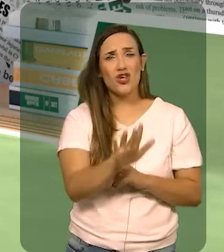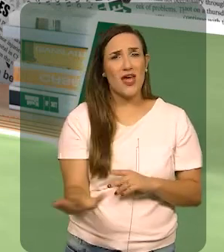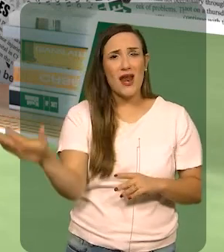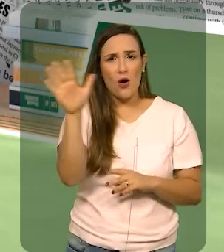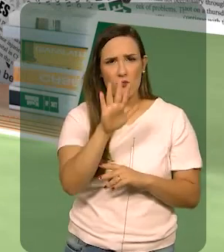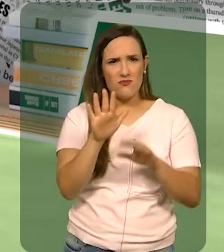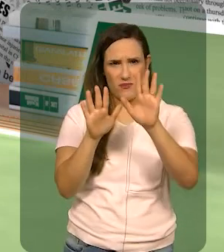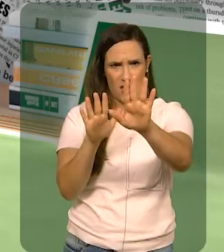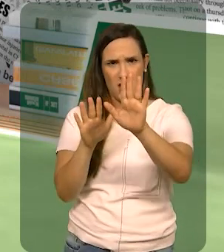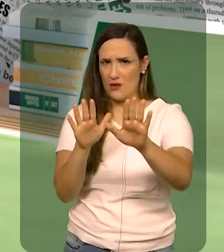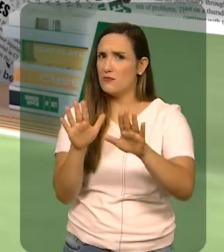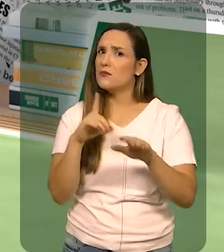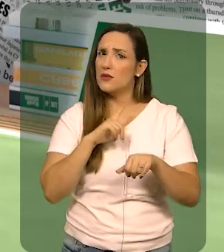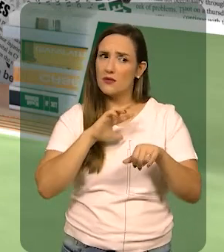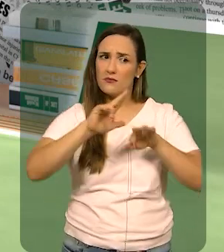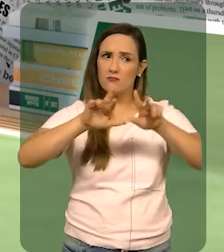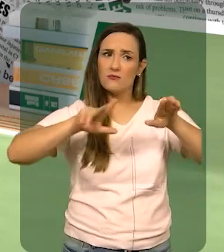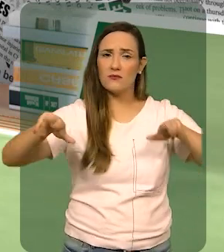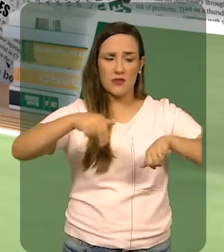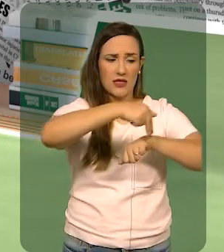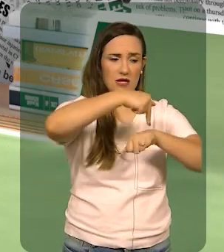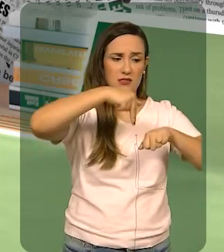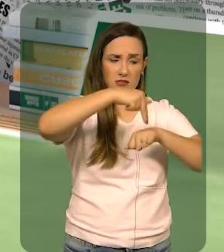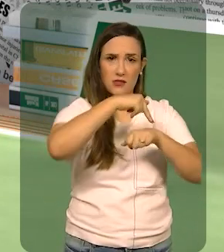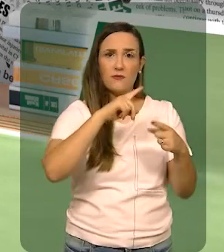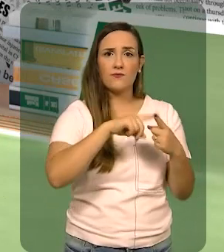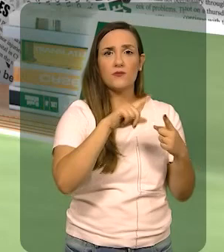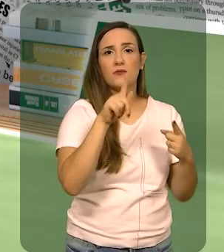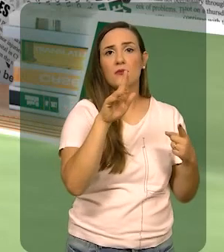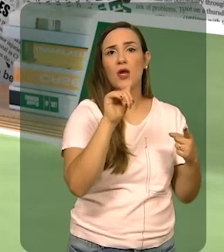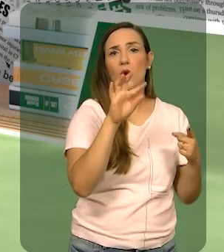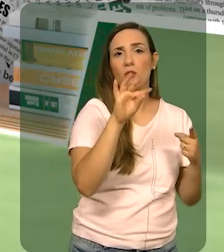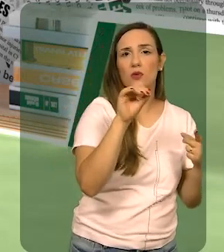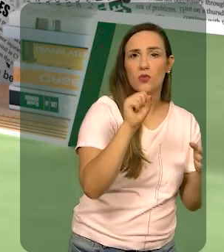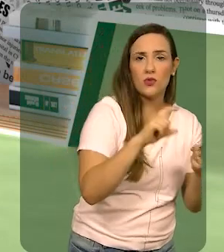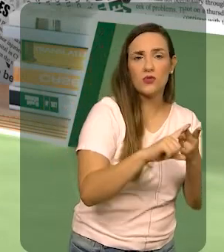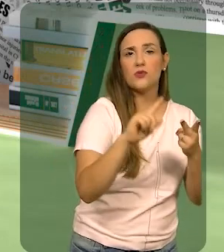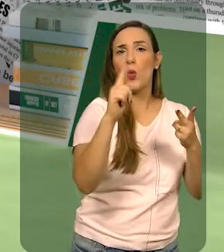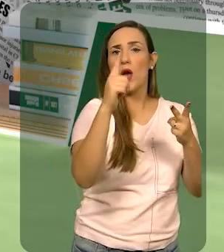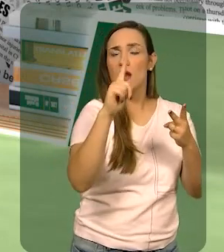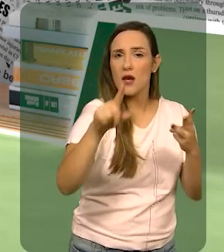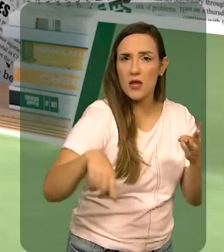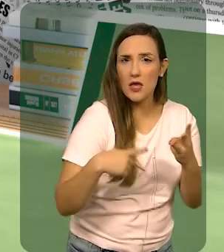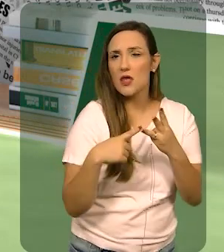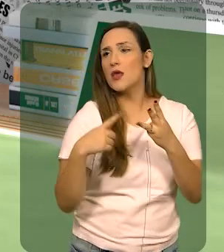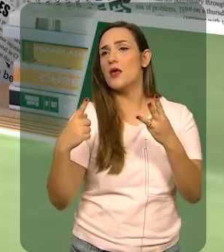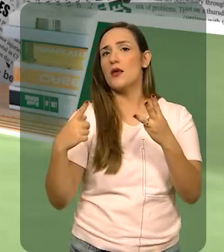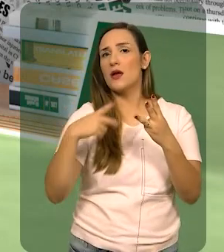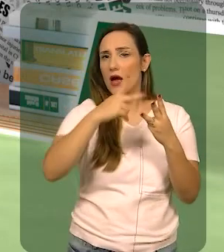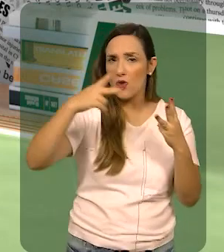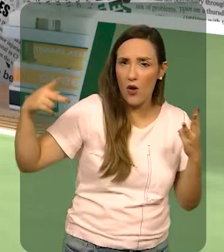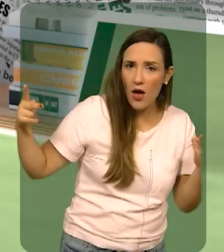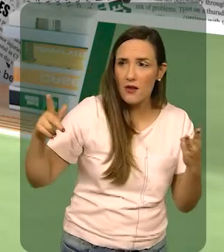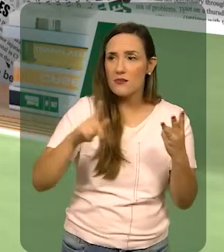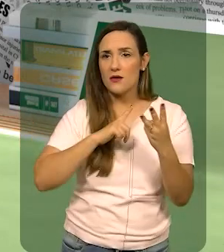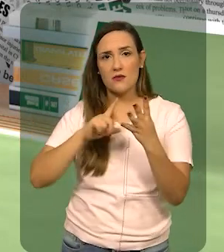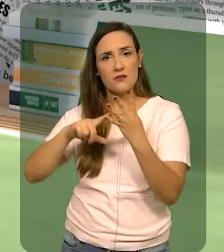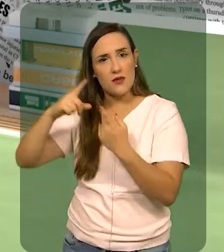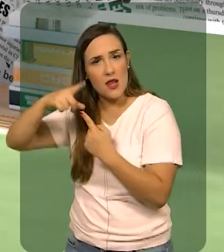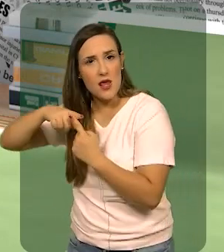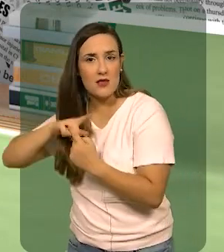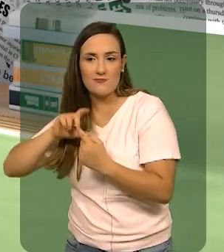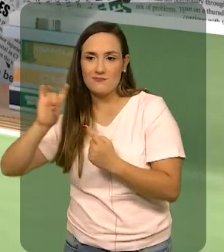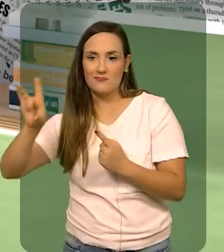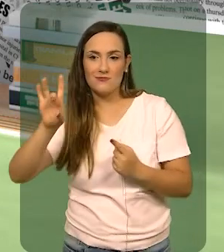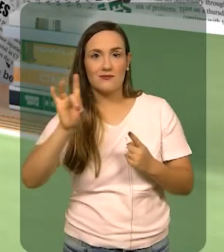então não tem índios Guató, não tem Guarani, né? Cada um tem a sua cultura, a sua especificidade. Então,